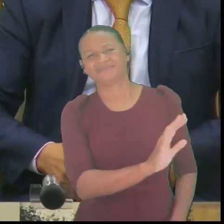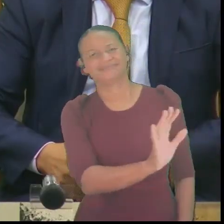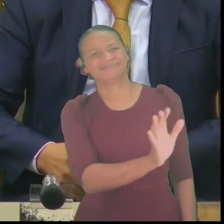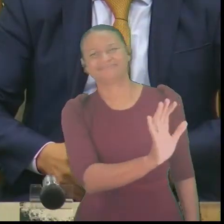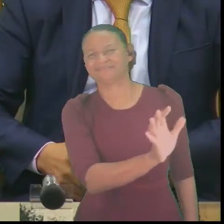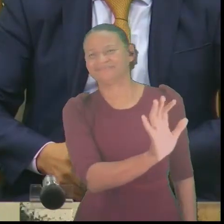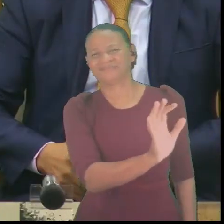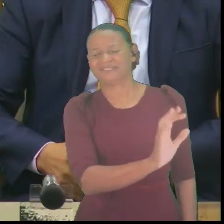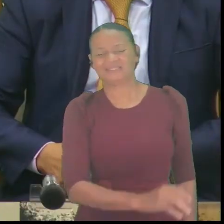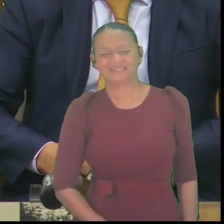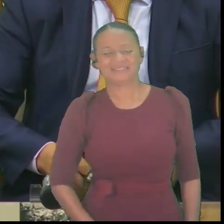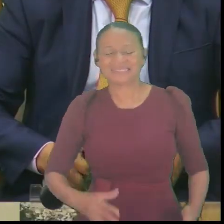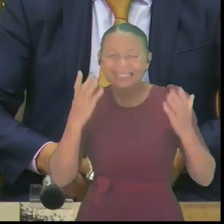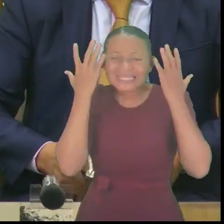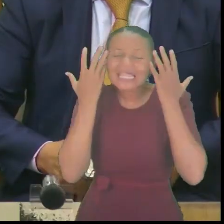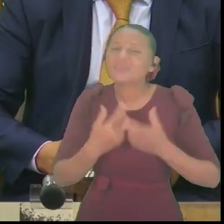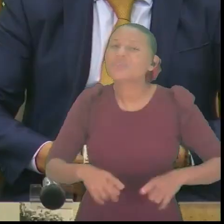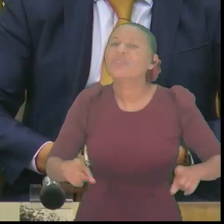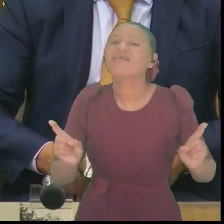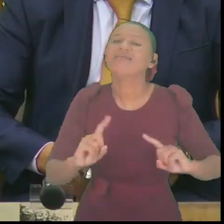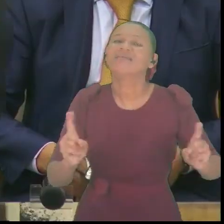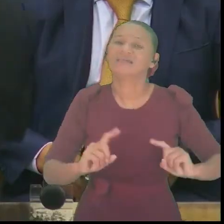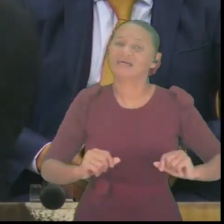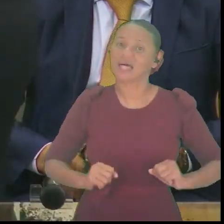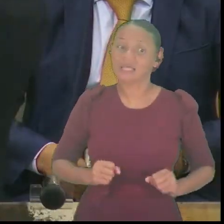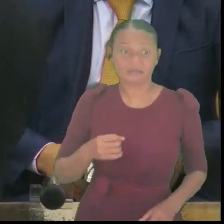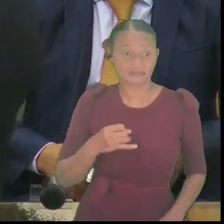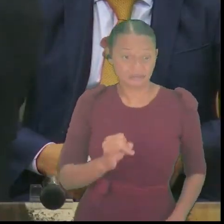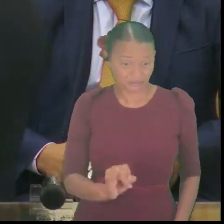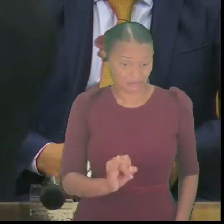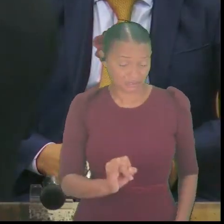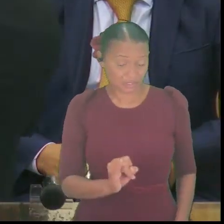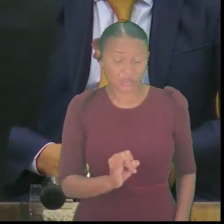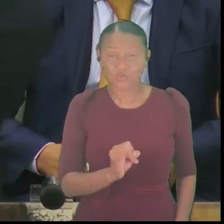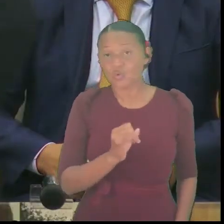Seja não natural. Se o mundo anda de um pé